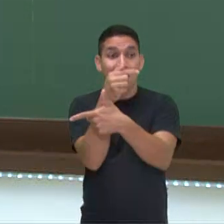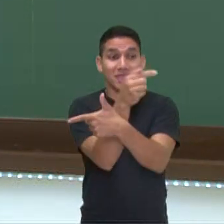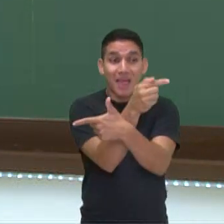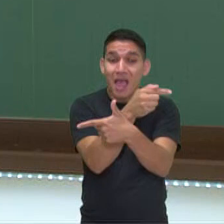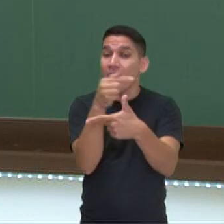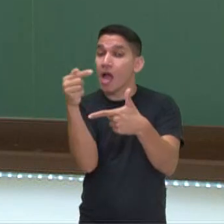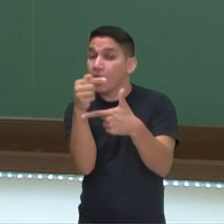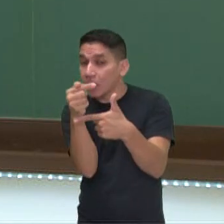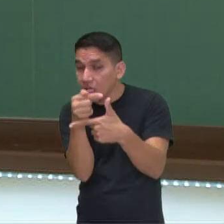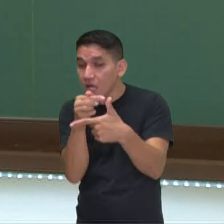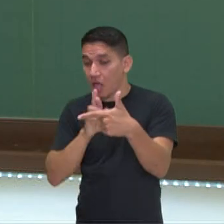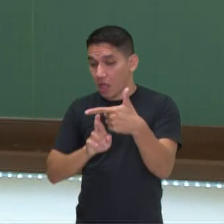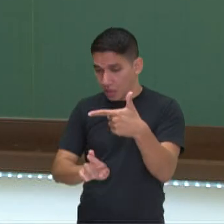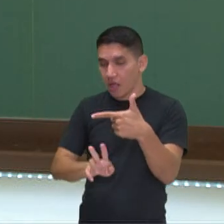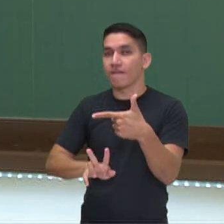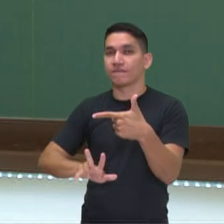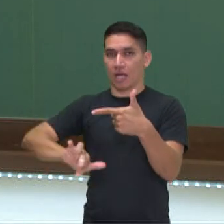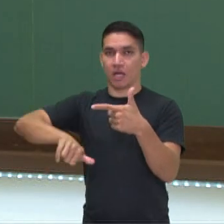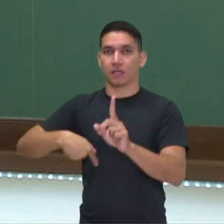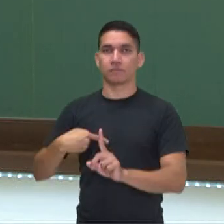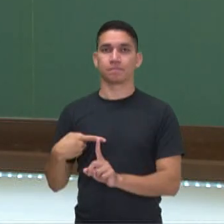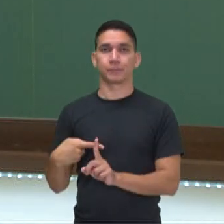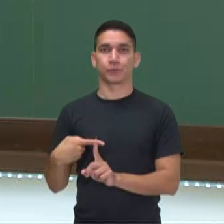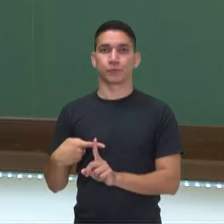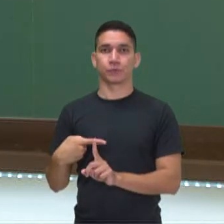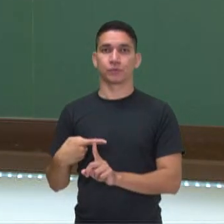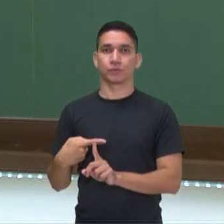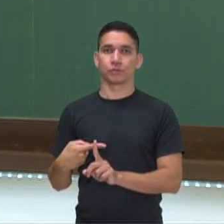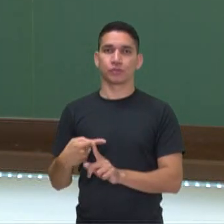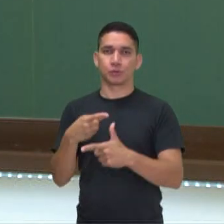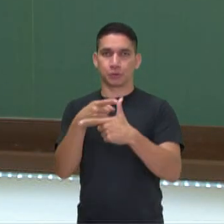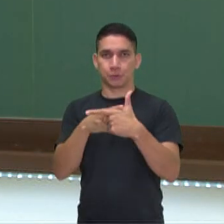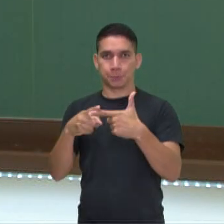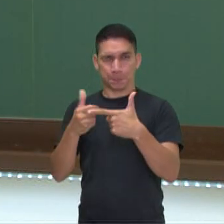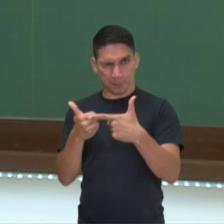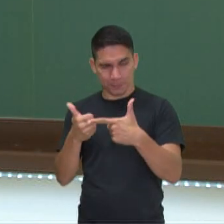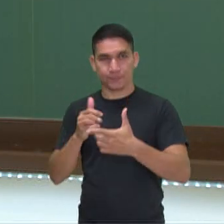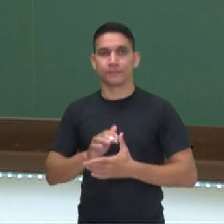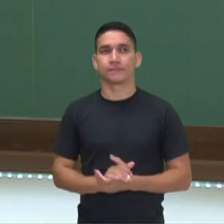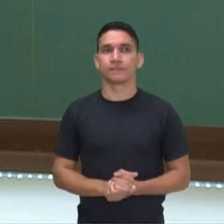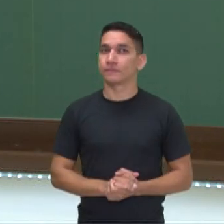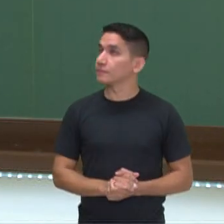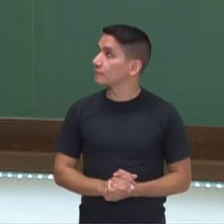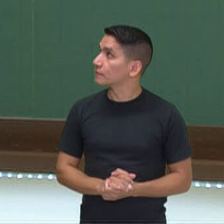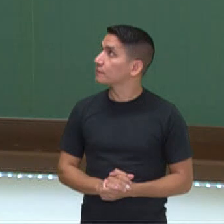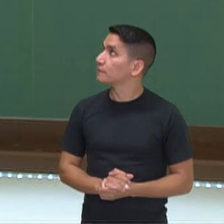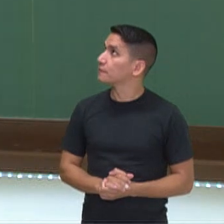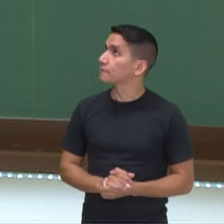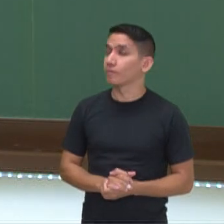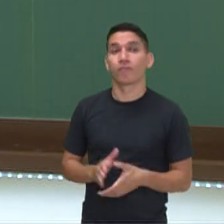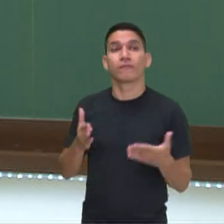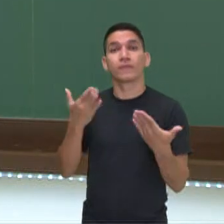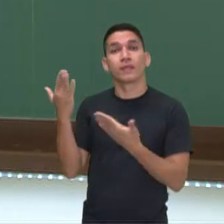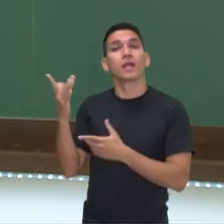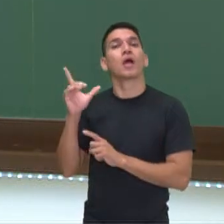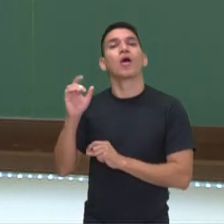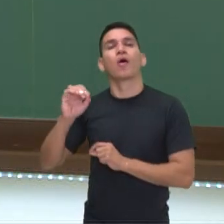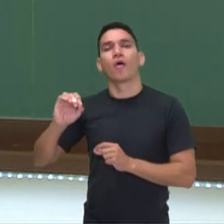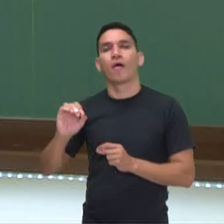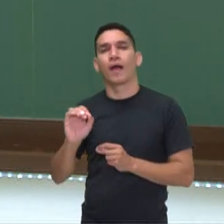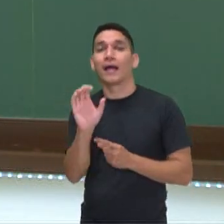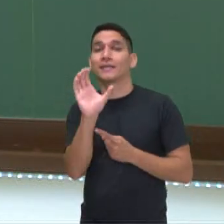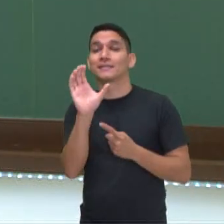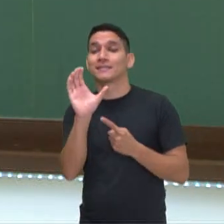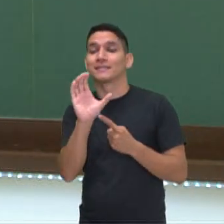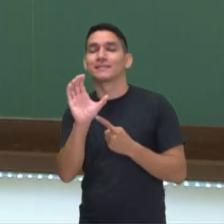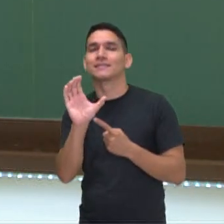negativos deixam o resultado positivo na divisão, ok? Bom, e a nossa